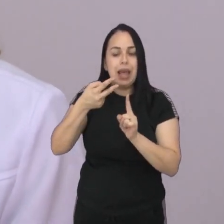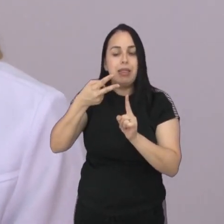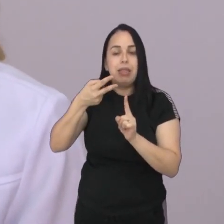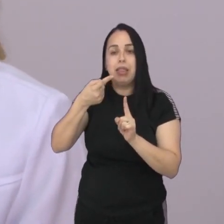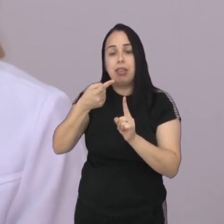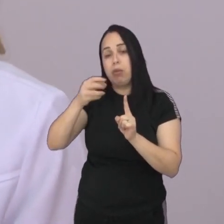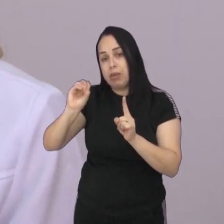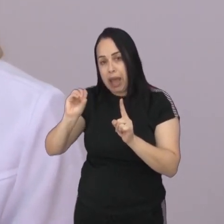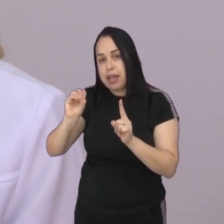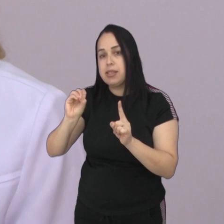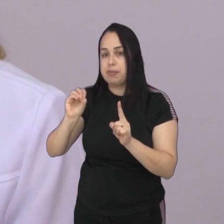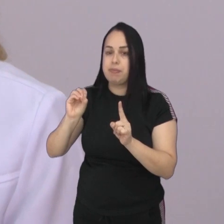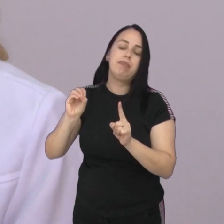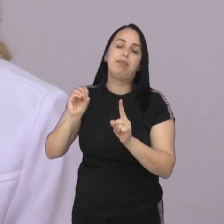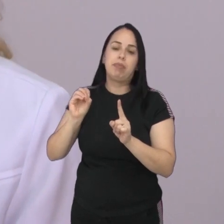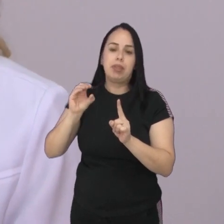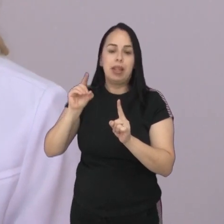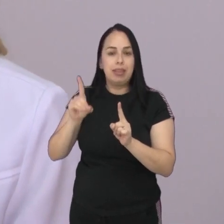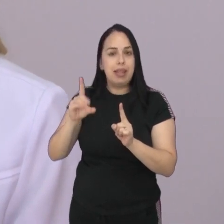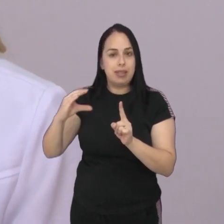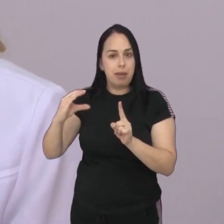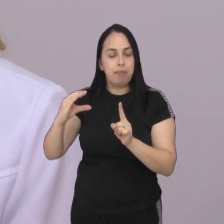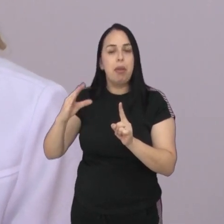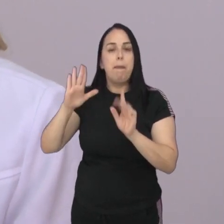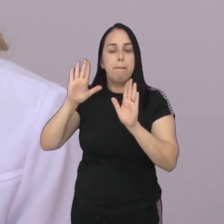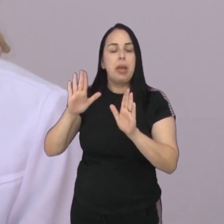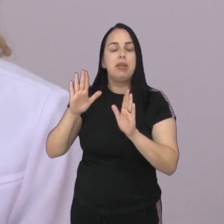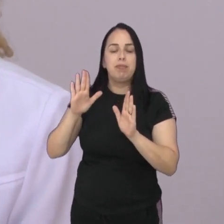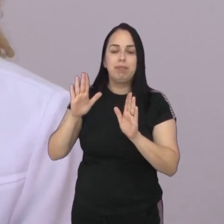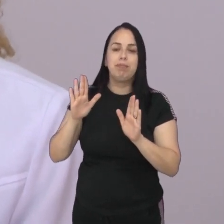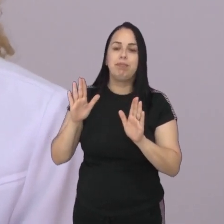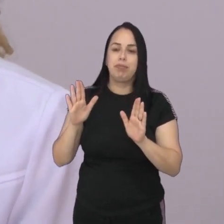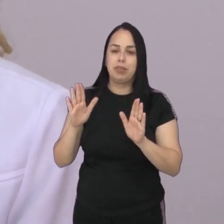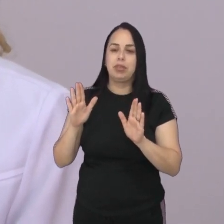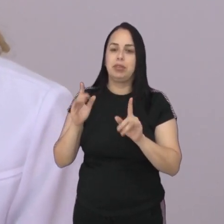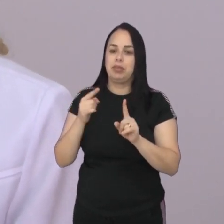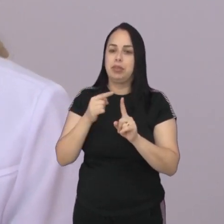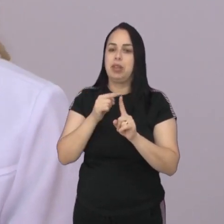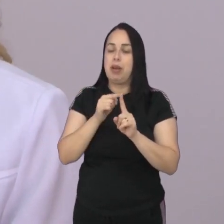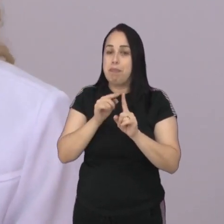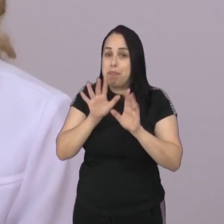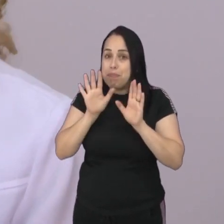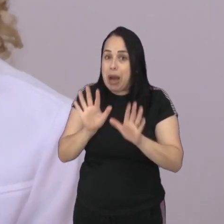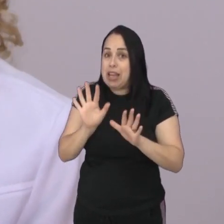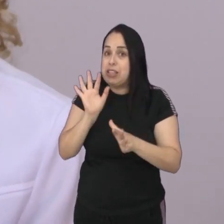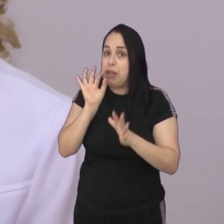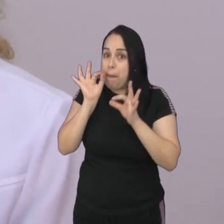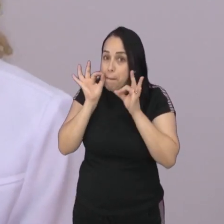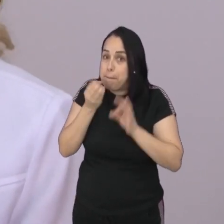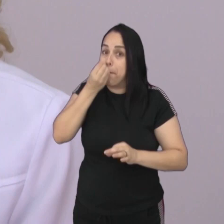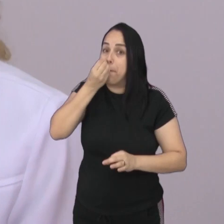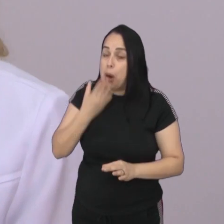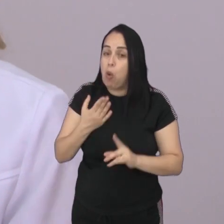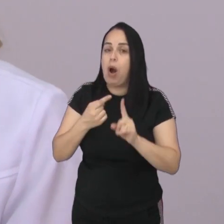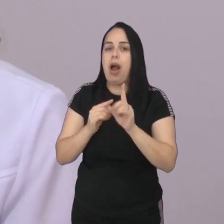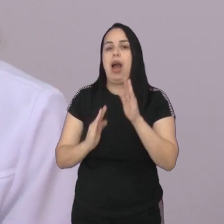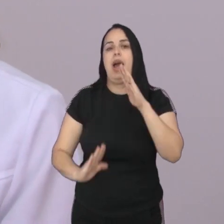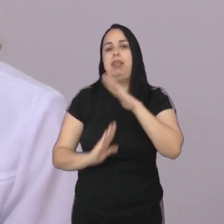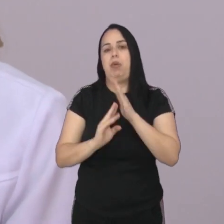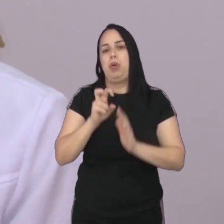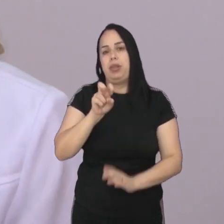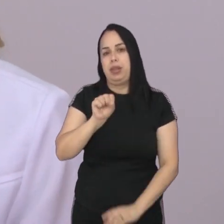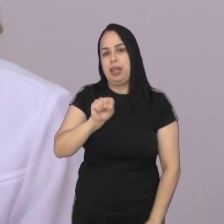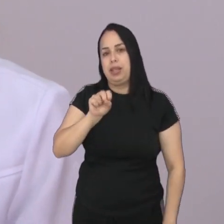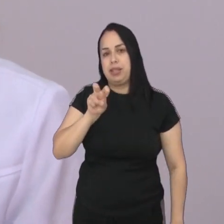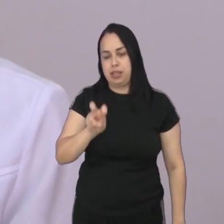de 110 decibéis. Tá? A gente considera um valor seguro de exposição até